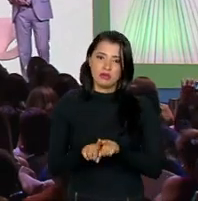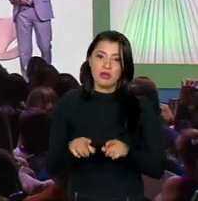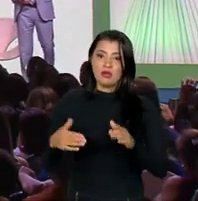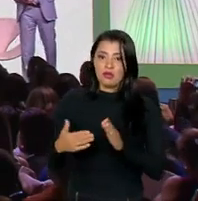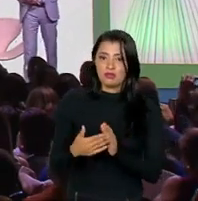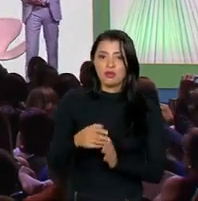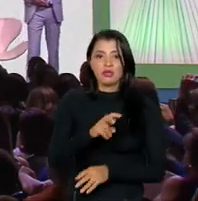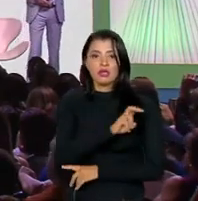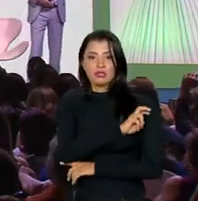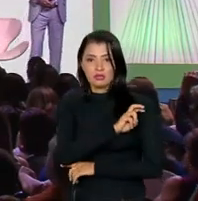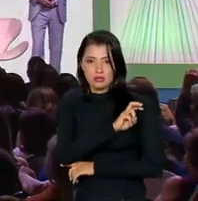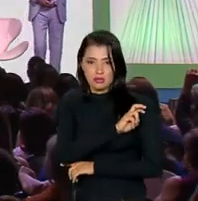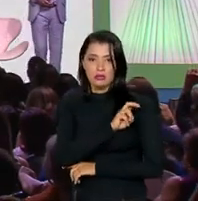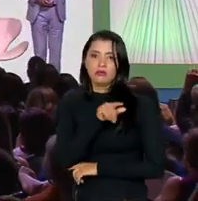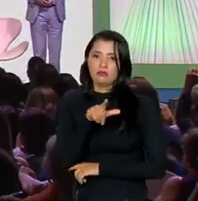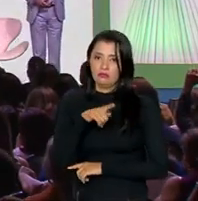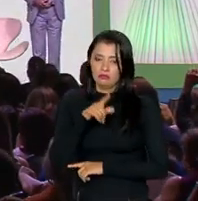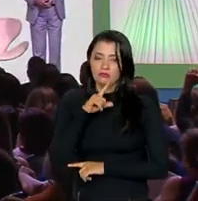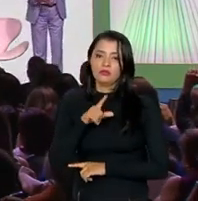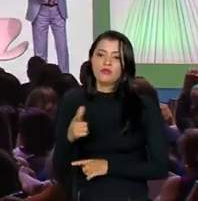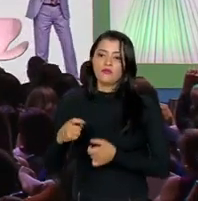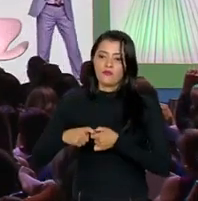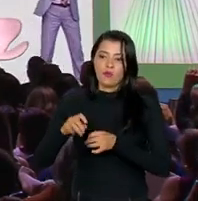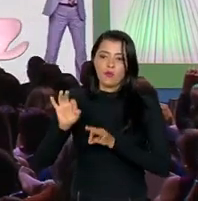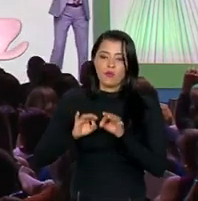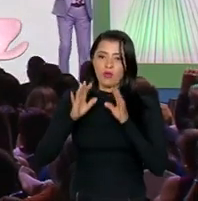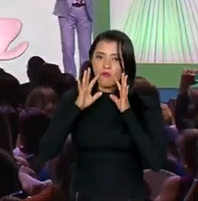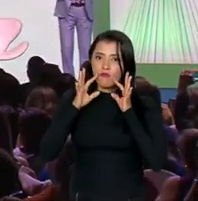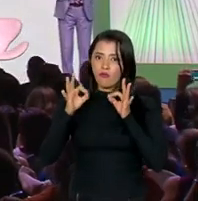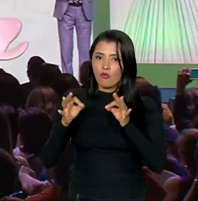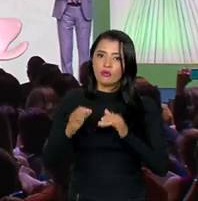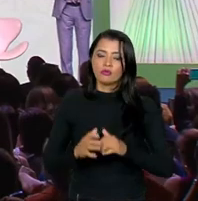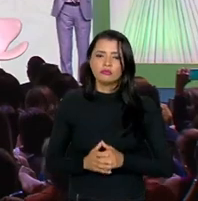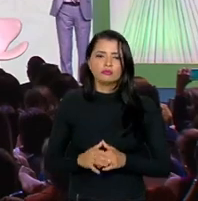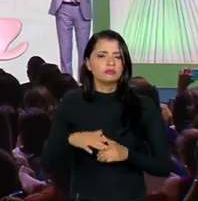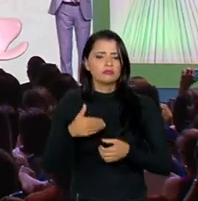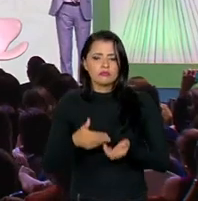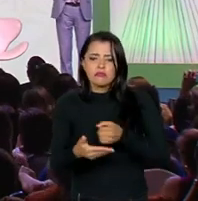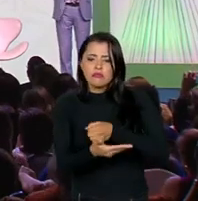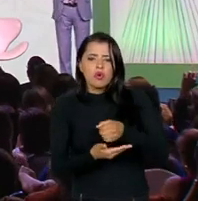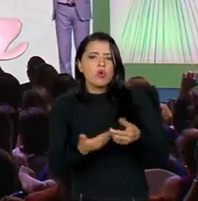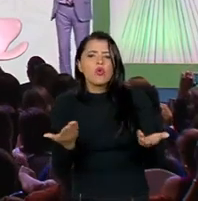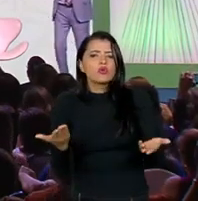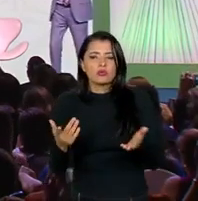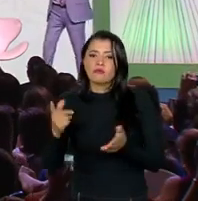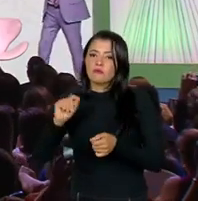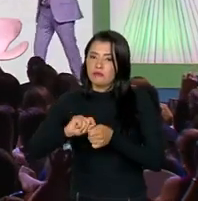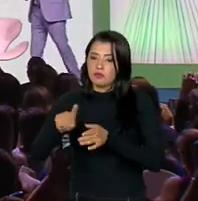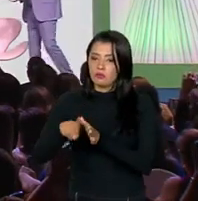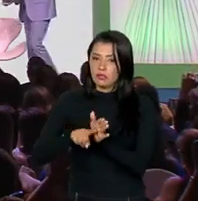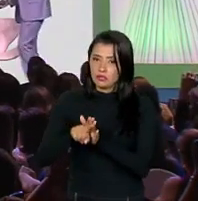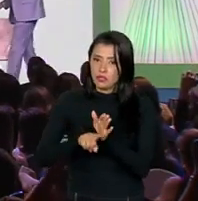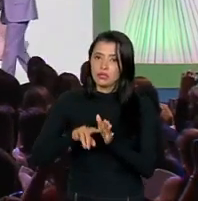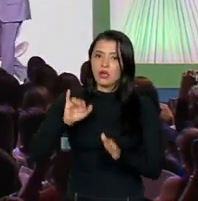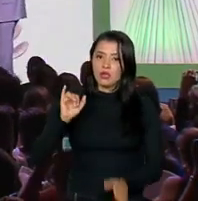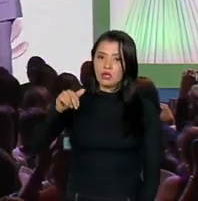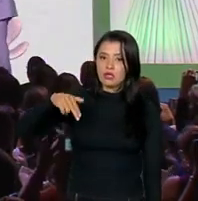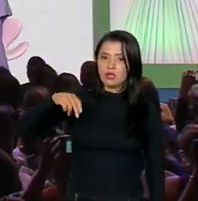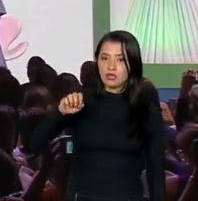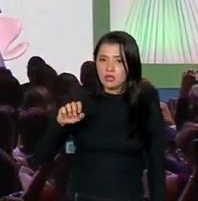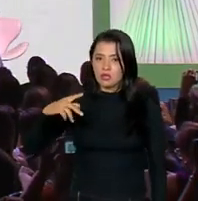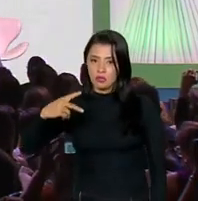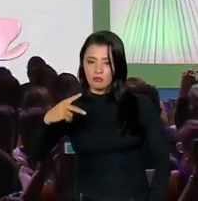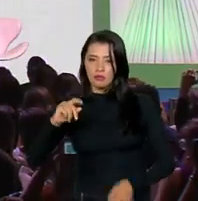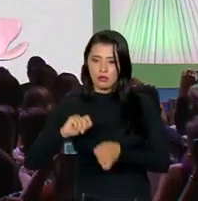quinta série do ensino fundamental. Então, de onde partimos? Nós fizemos uma pesquisa através do INEP, porque cada estado,